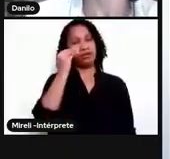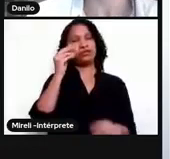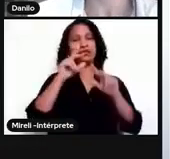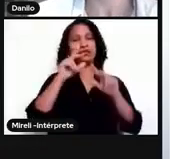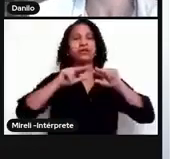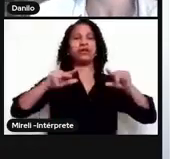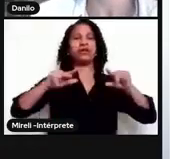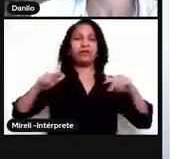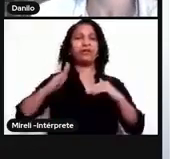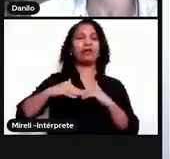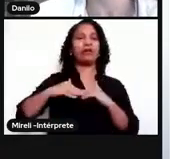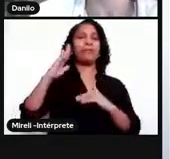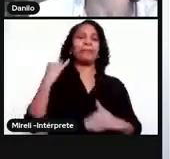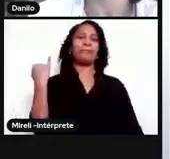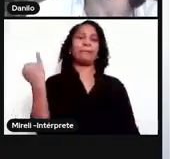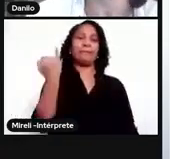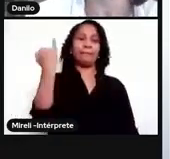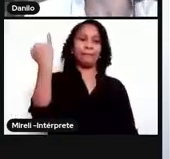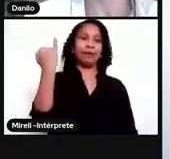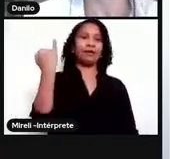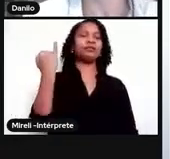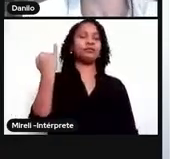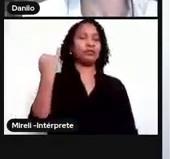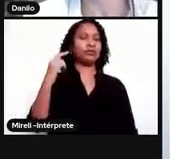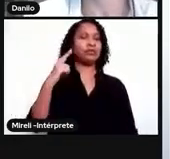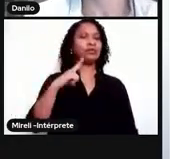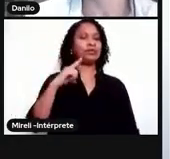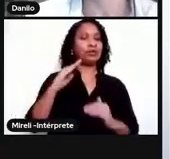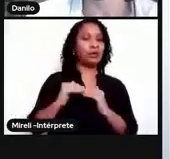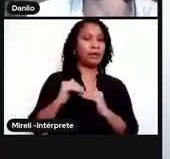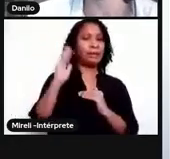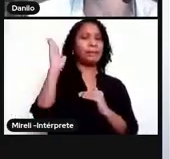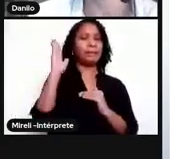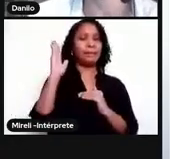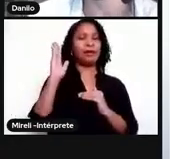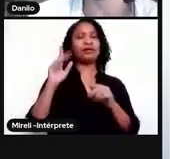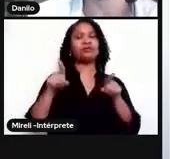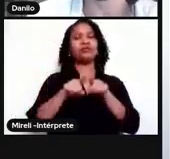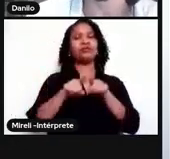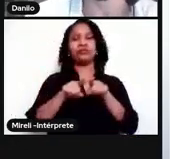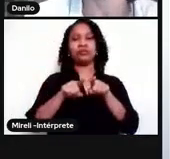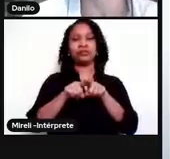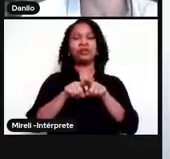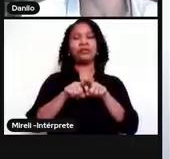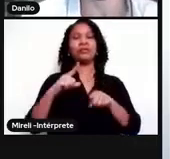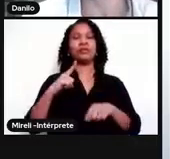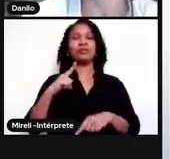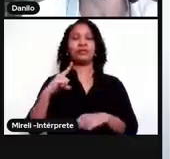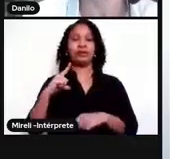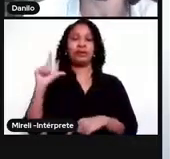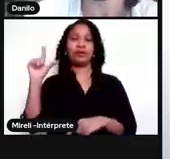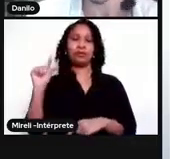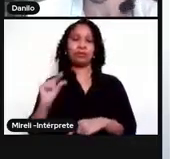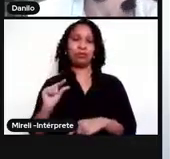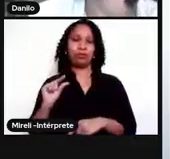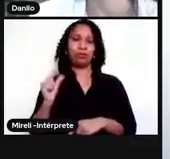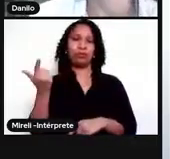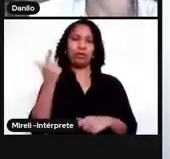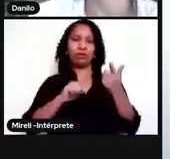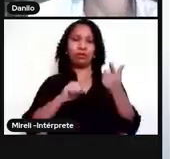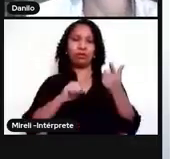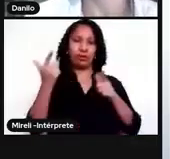mais importância, no caso do modelo, tem o maior ganho, e aquelas que também apresentam um menor ganho quando são omitidas da